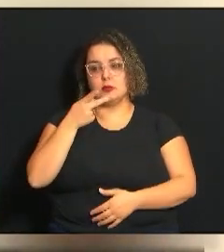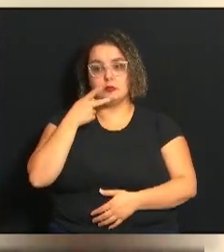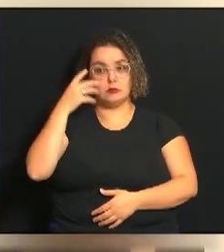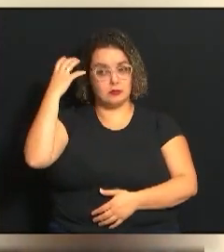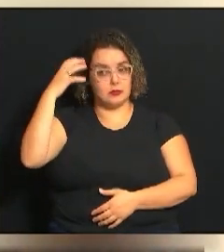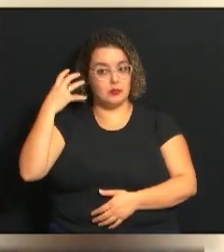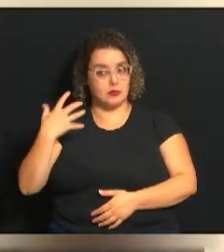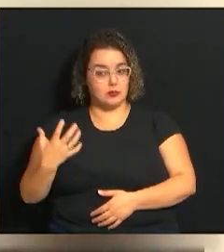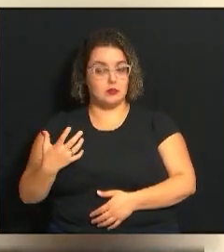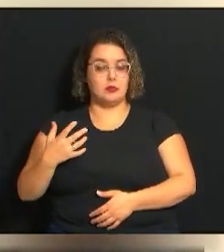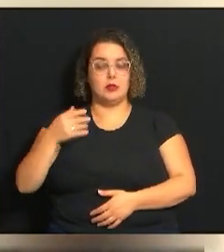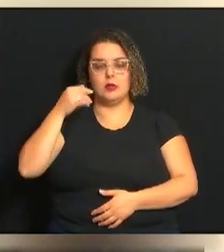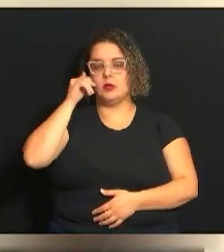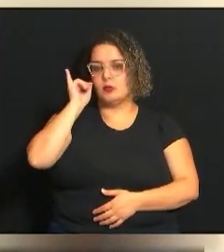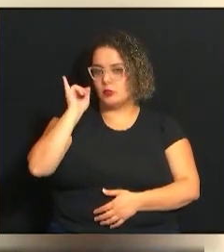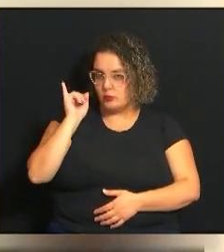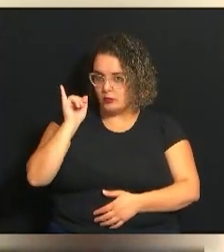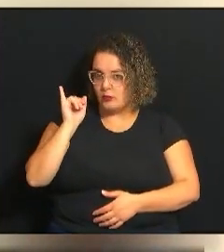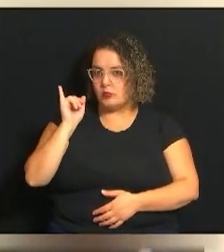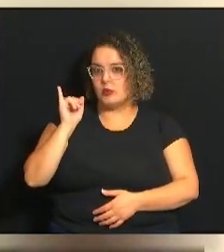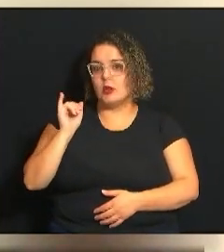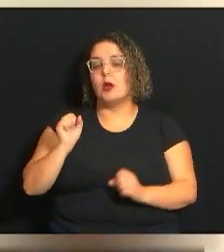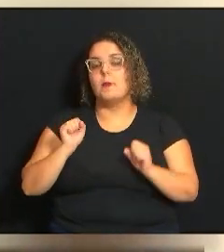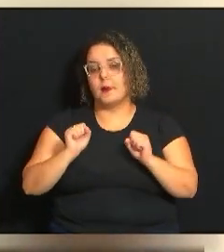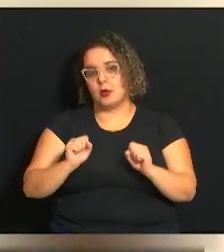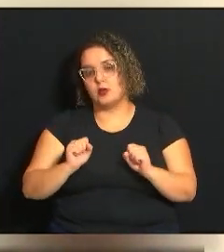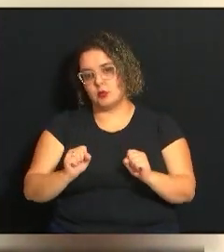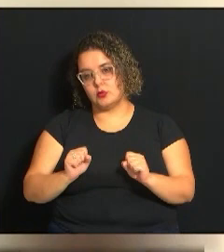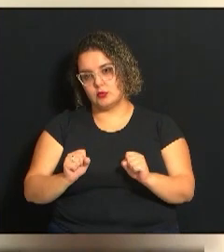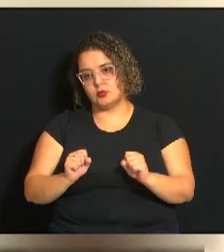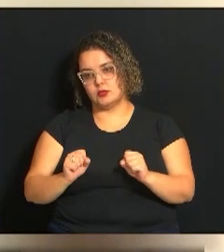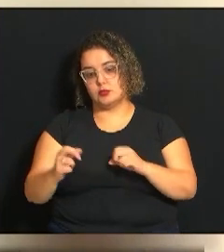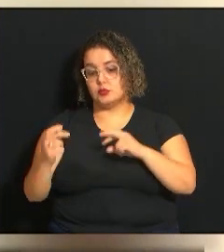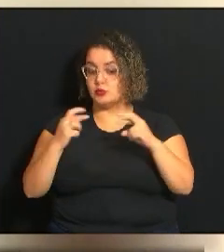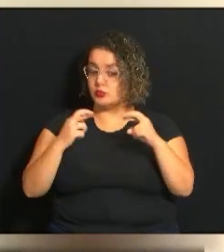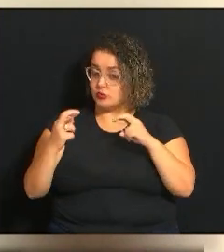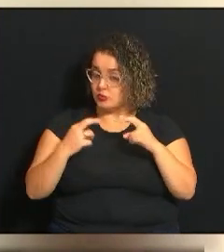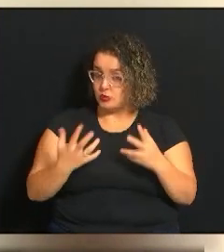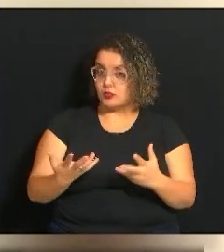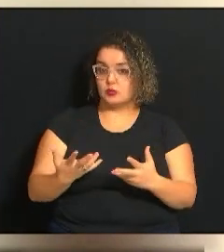e do vereador Paulo Búfalo, é a possibilidade de uma análise, ou seja,